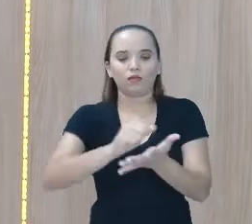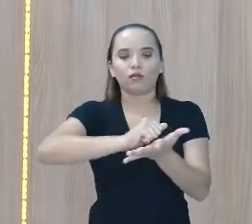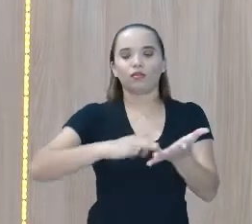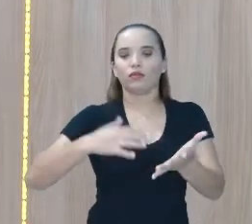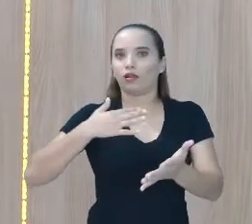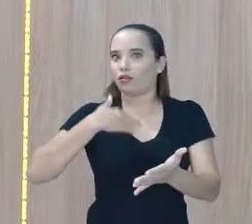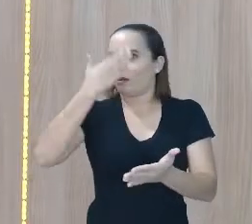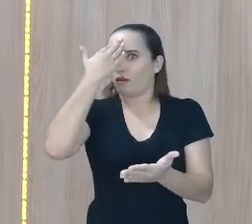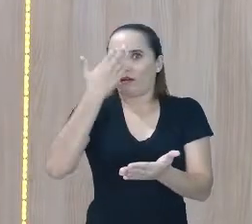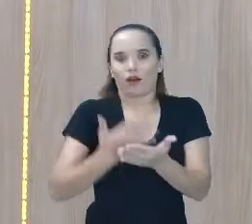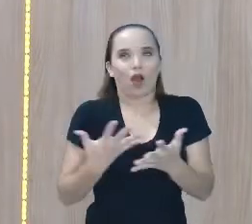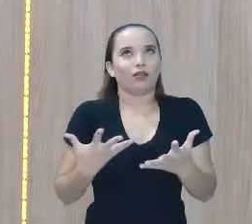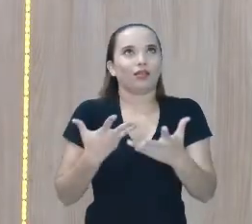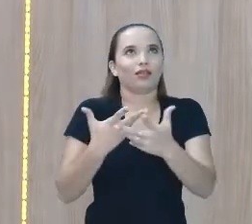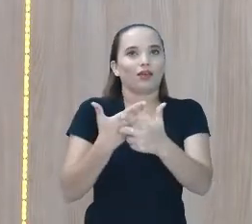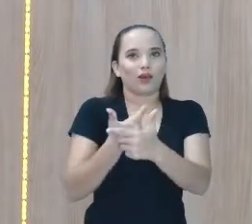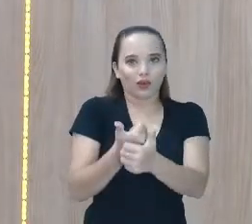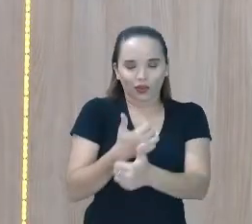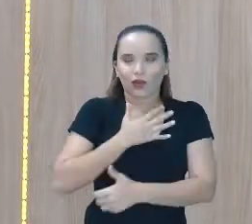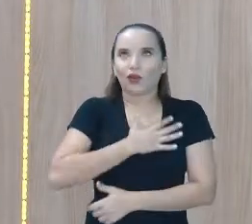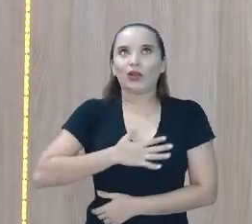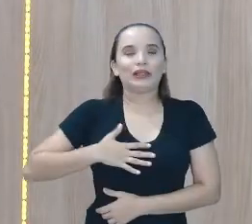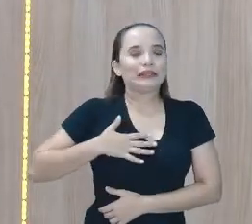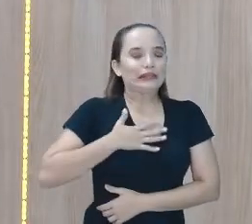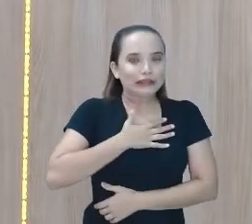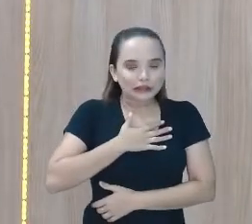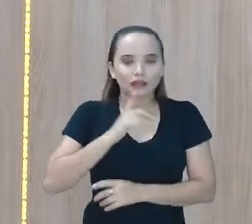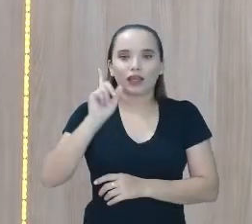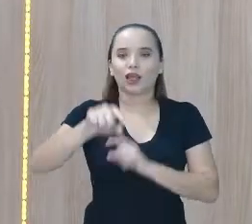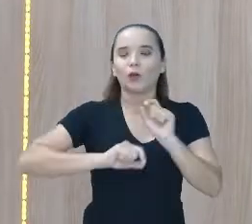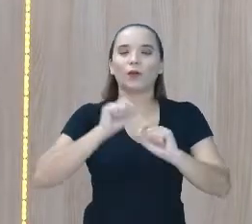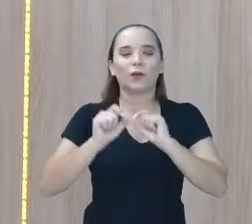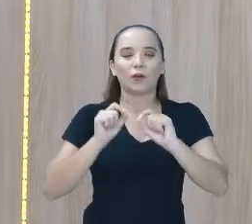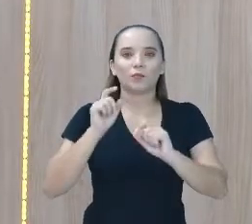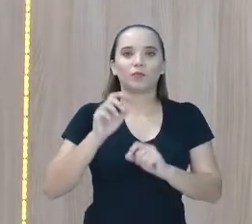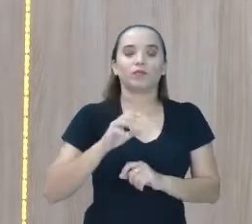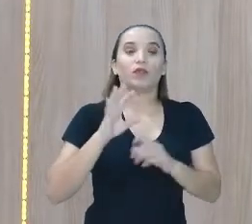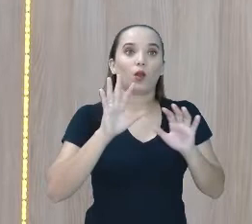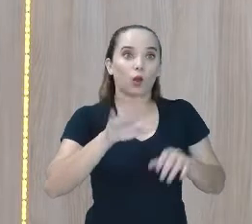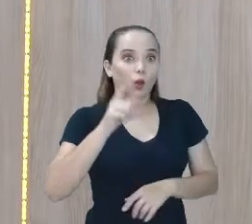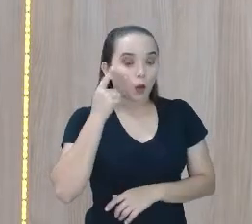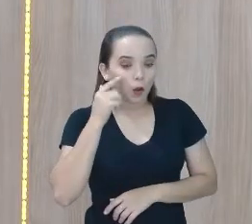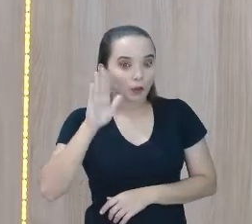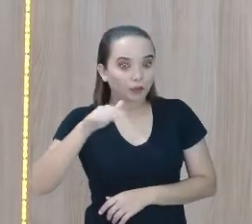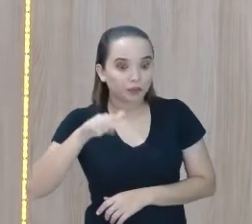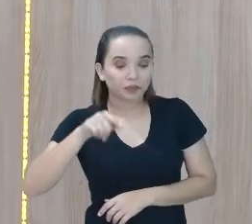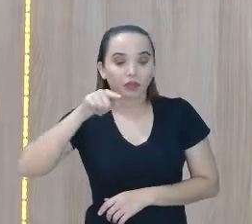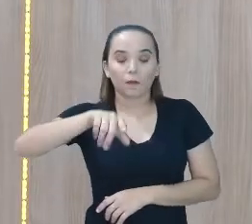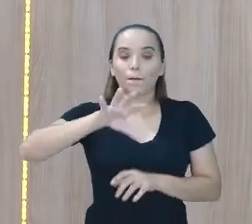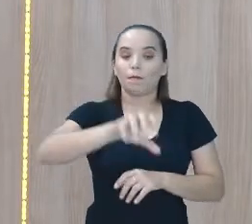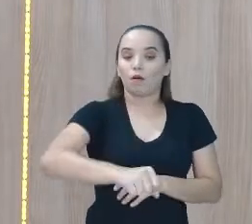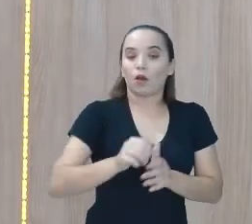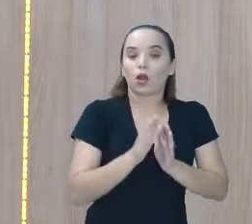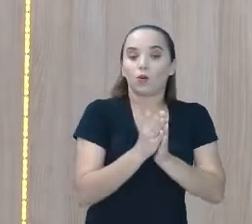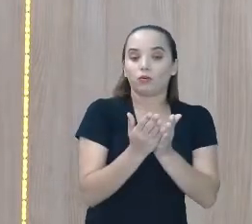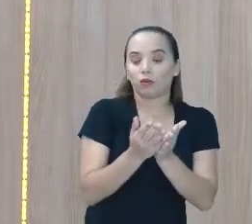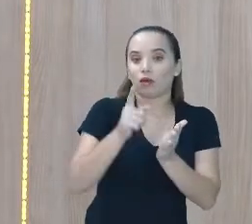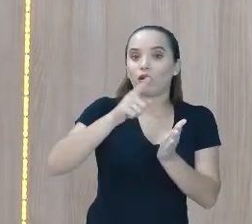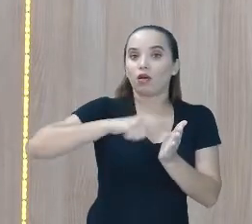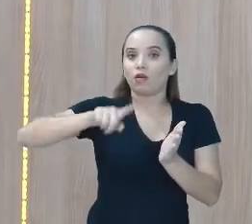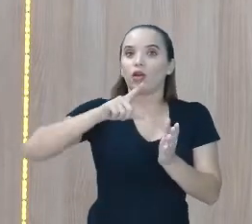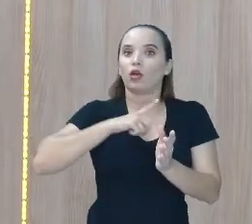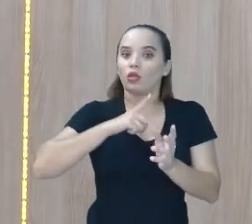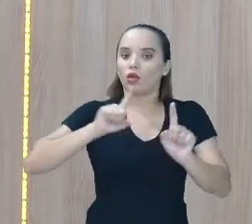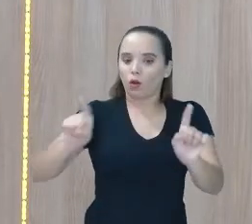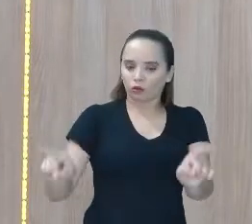né? Ela dizia, pessoal, pegue seu caderno e agora tem um desafio. Então, quando eu falo o nome desafio, as crianças já